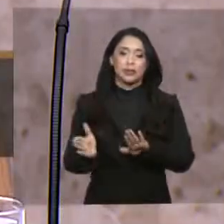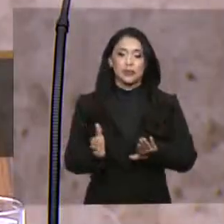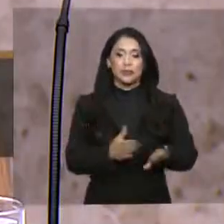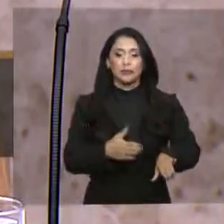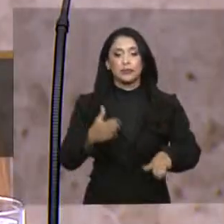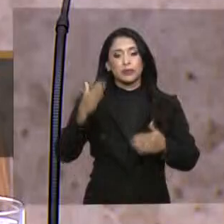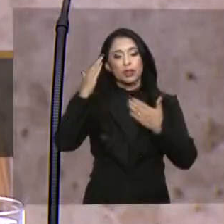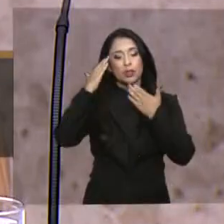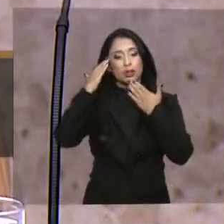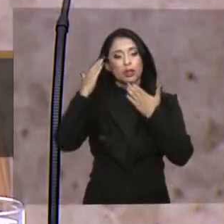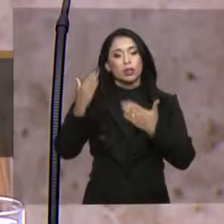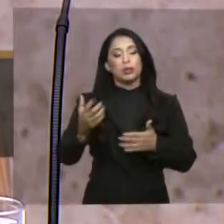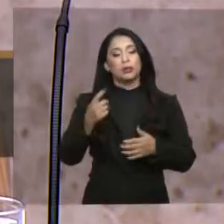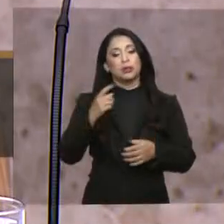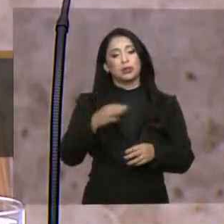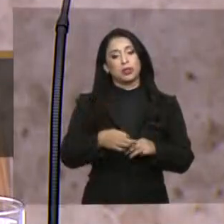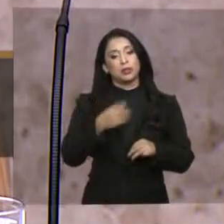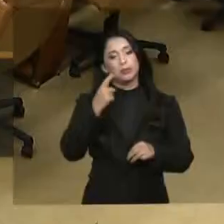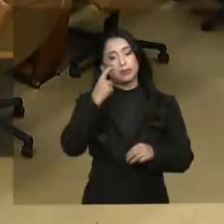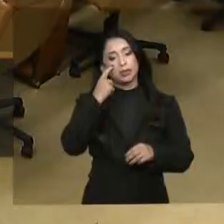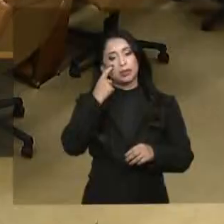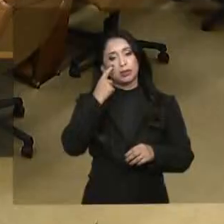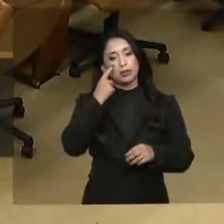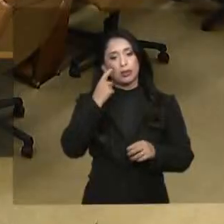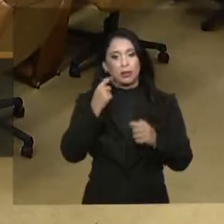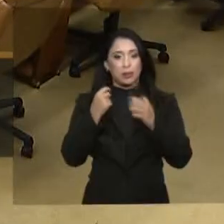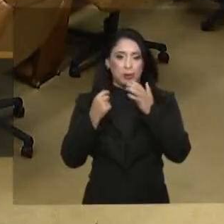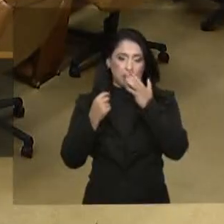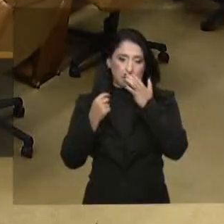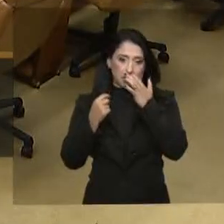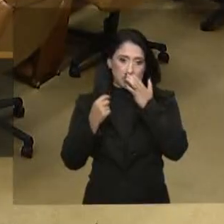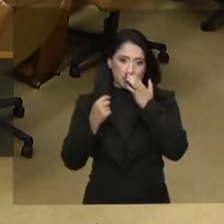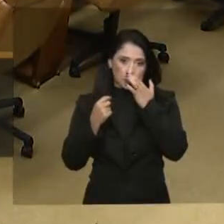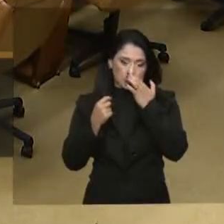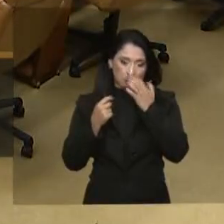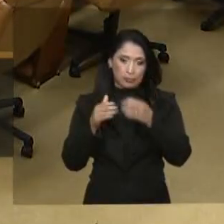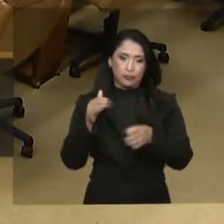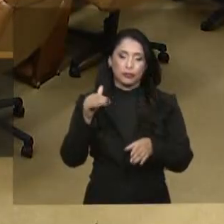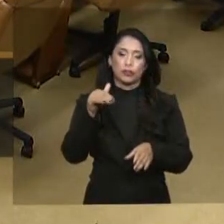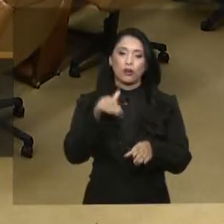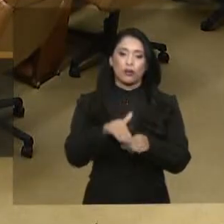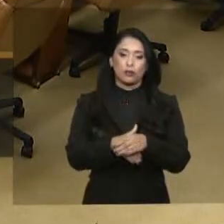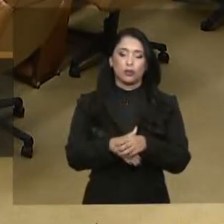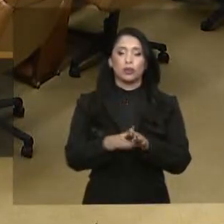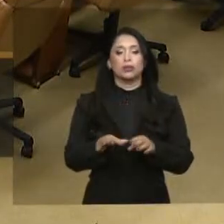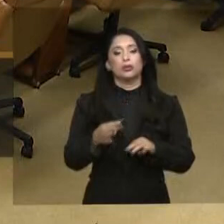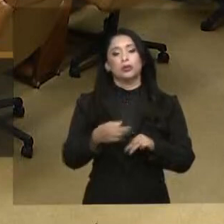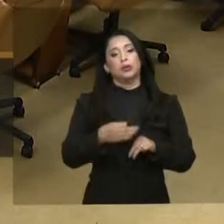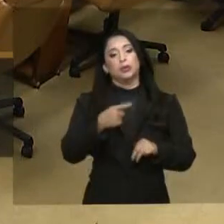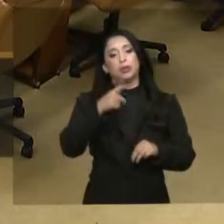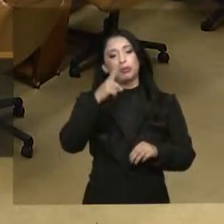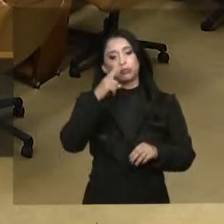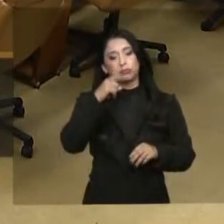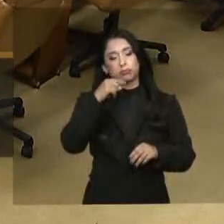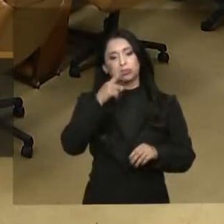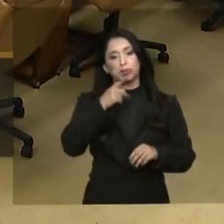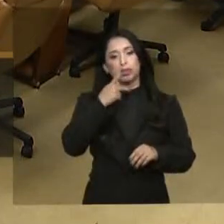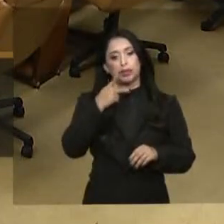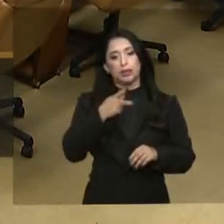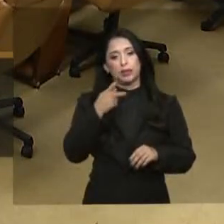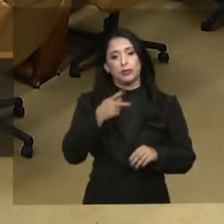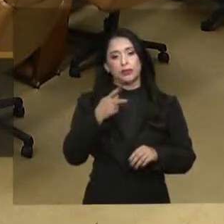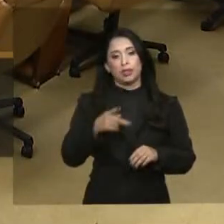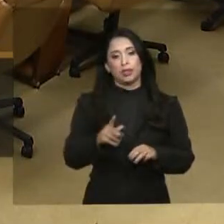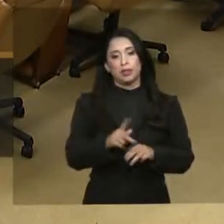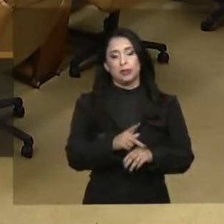Então, ouvir o voto do ministro Gilmar. Um ponto que eu ia suscitar, presidente, mas